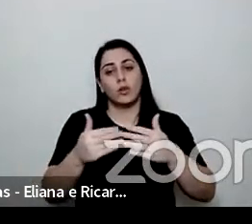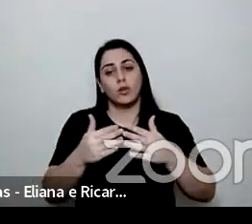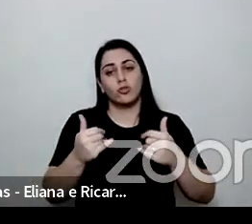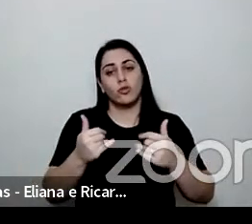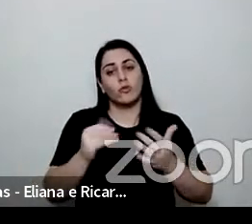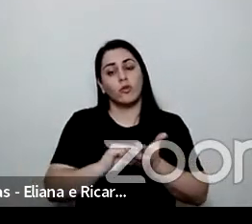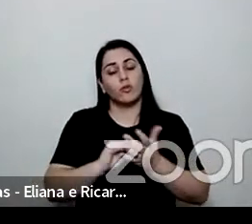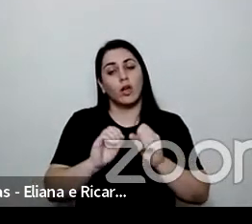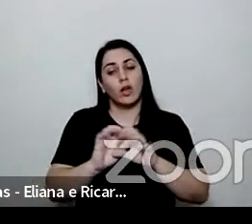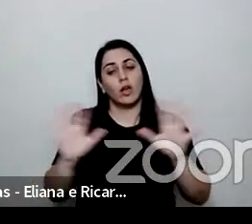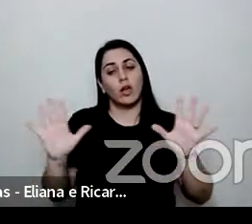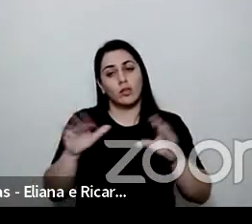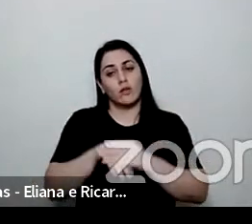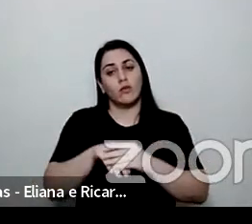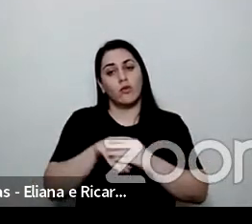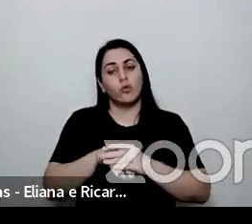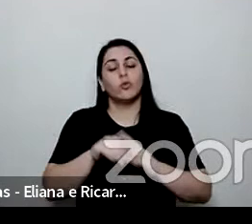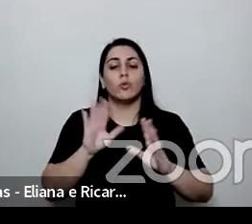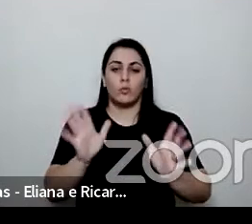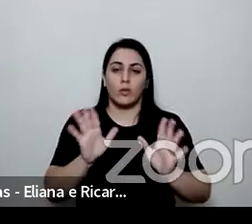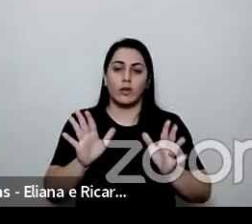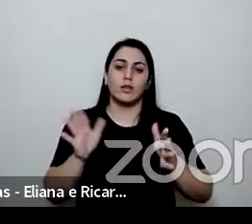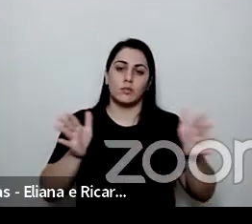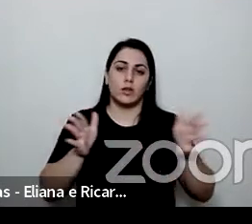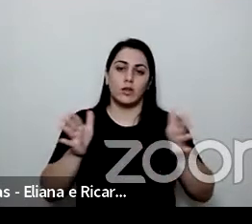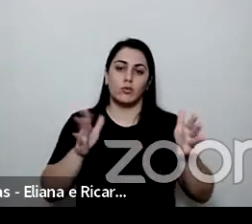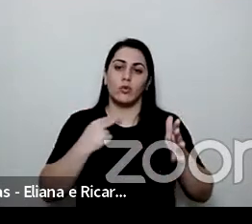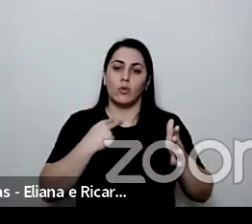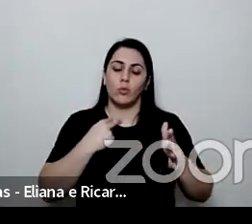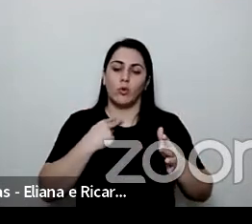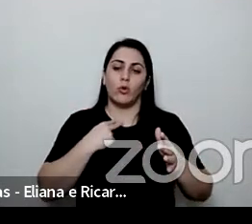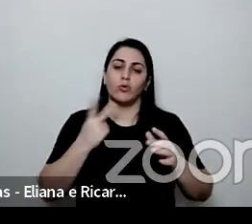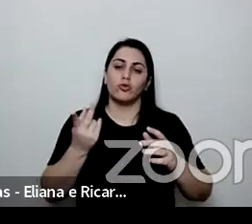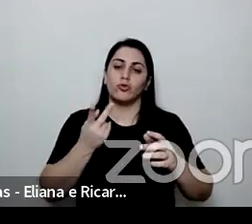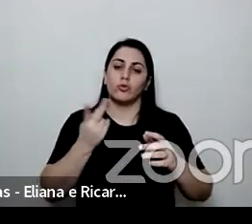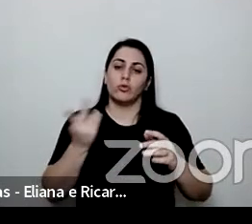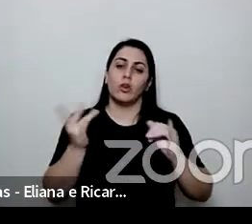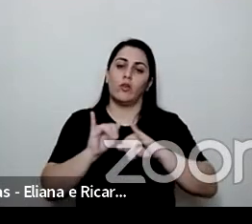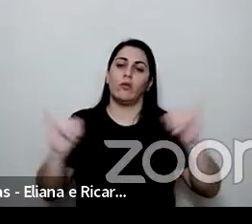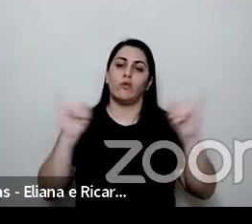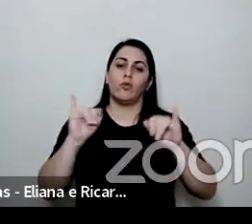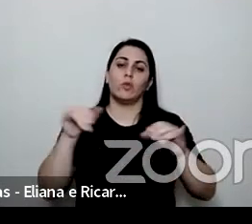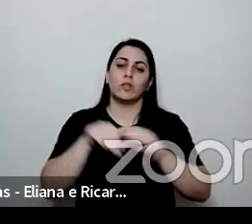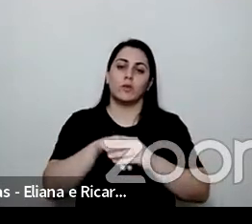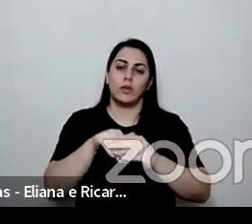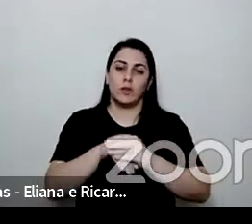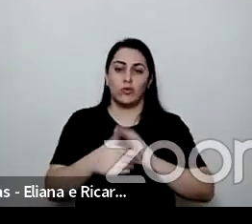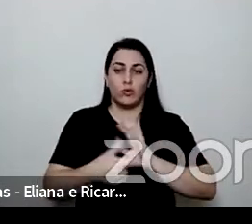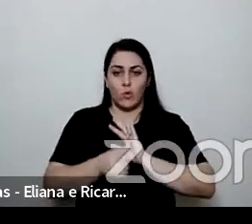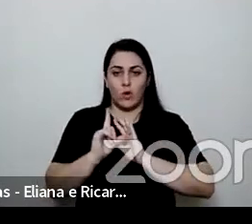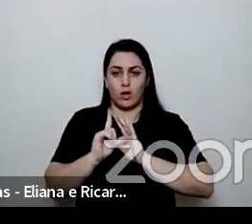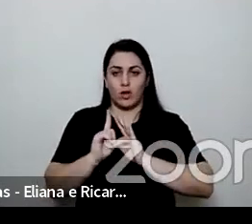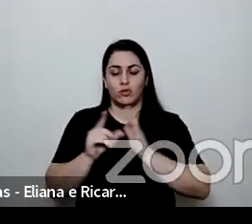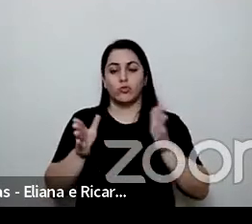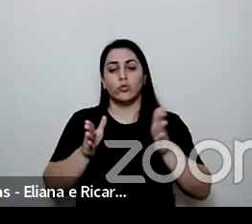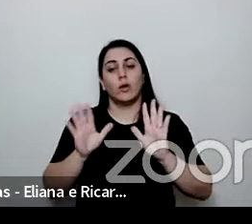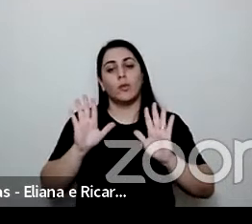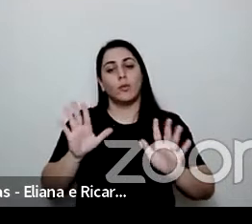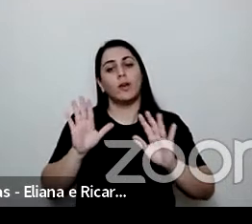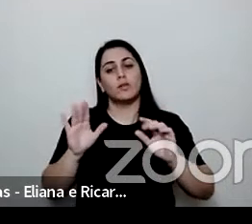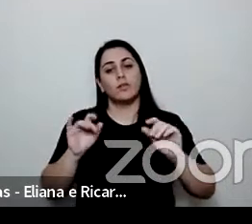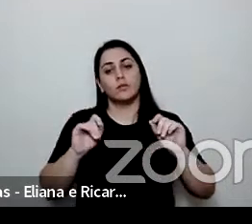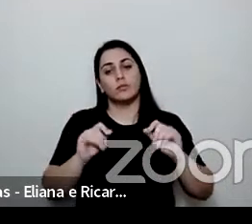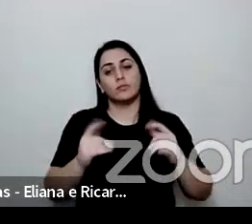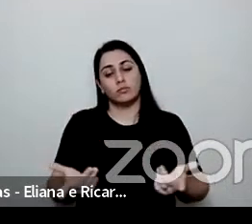até que a legislação eleitoral Veda a veiculação de conteúdo eleitoral.por meio como instrumento para subir um tudo a divulgação